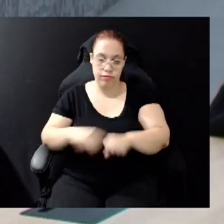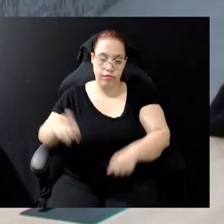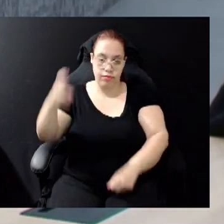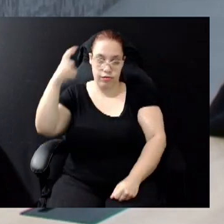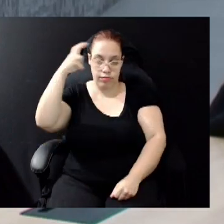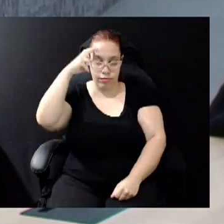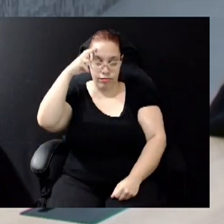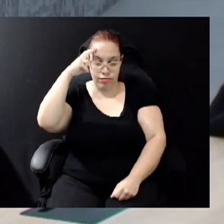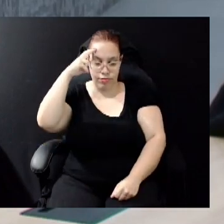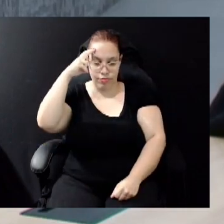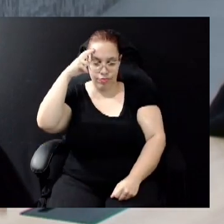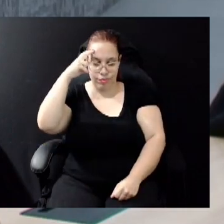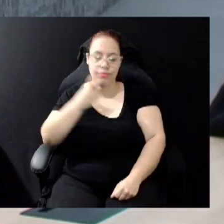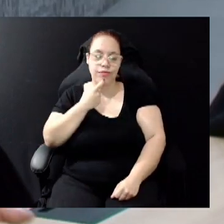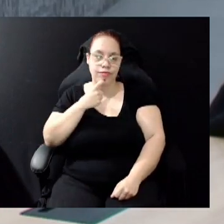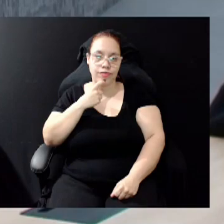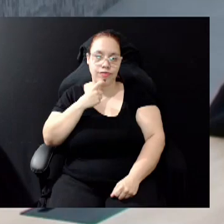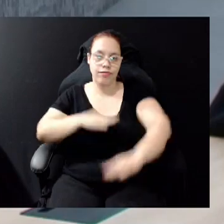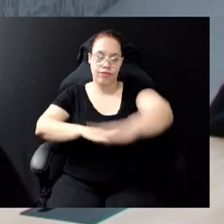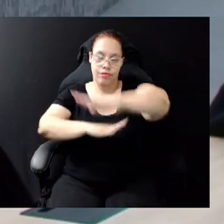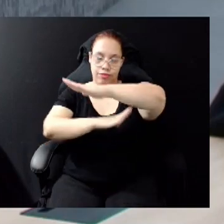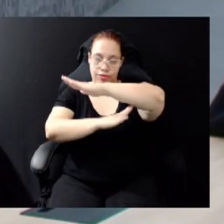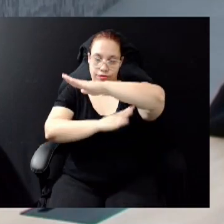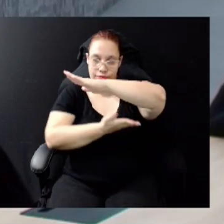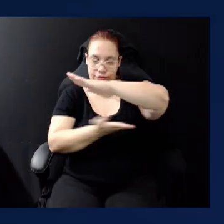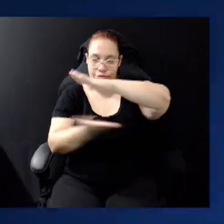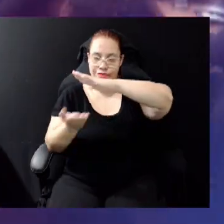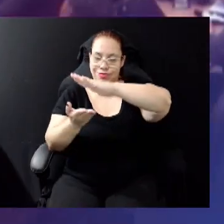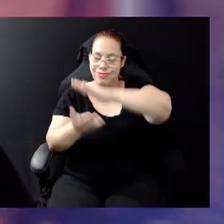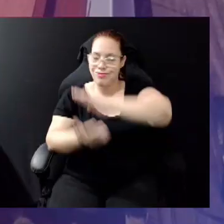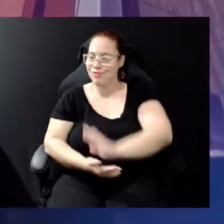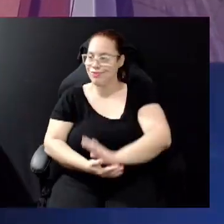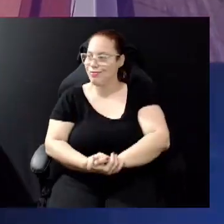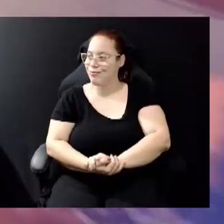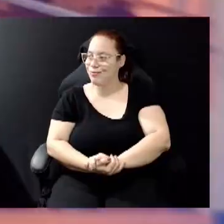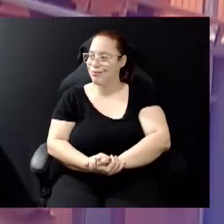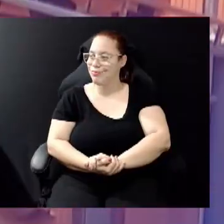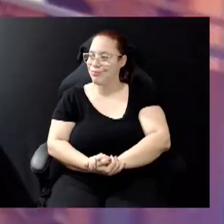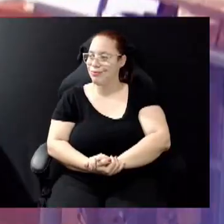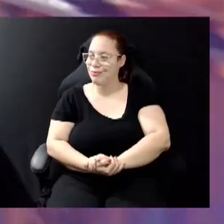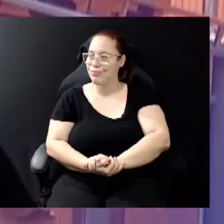de Campinas passou pela Câmara.